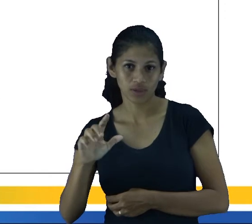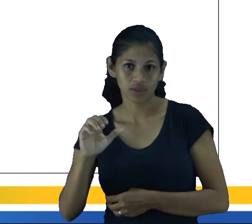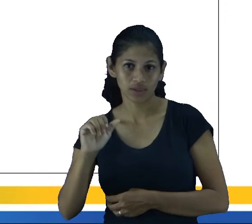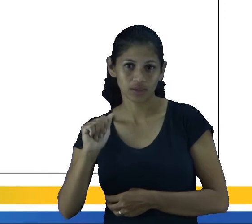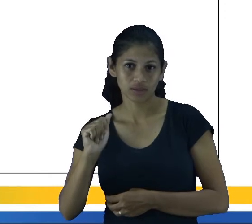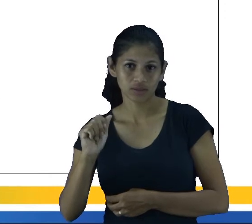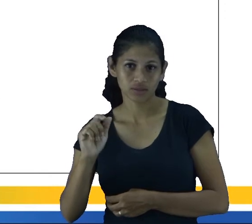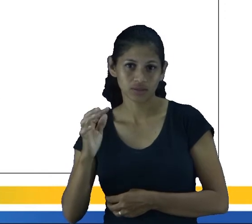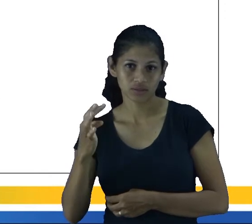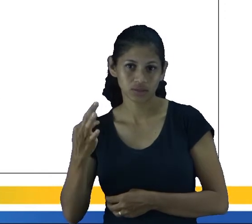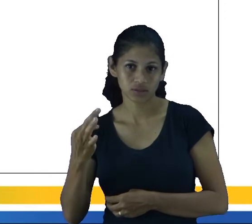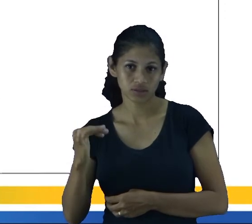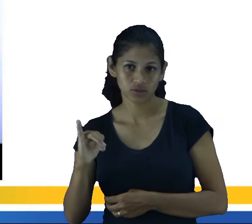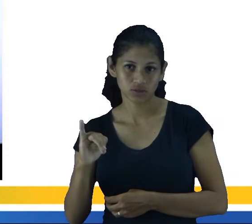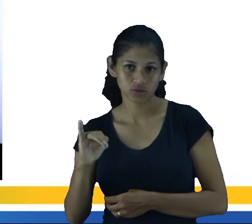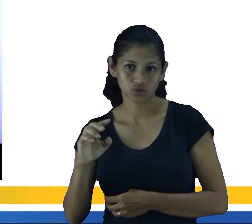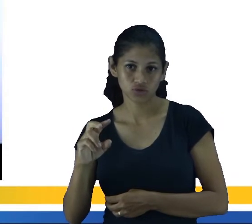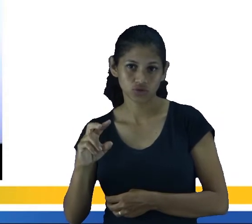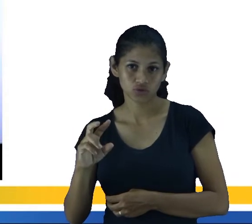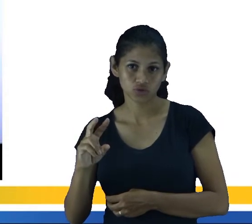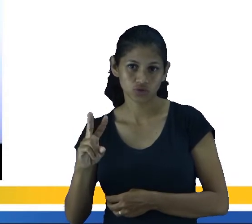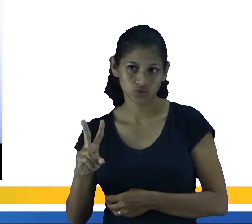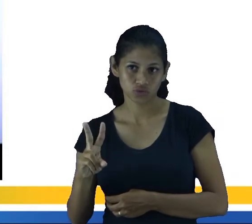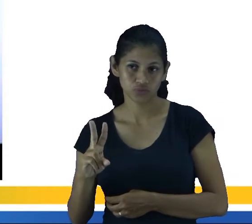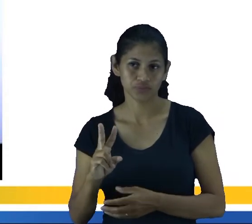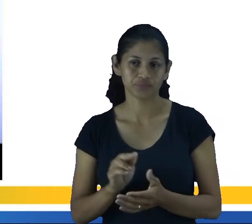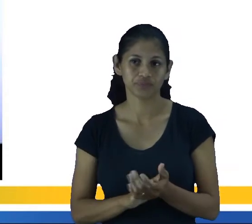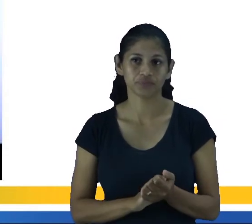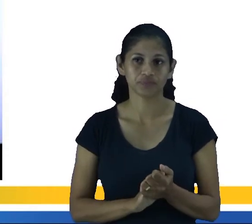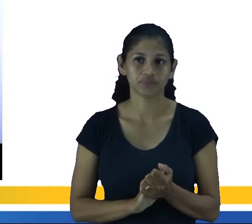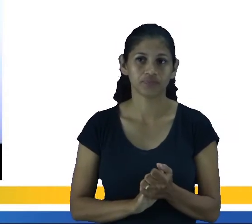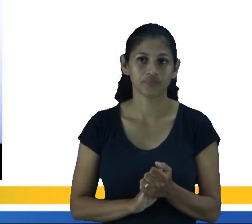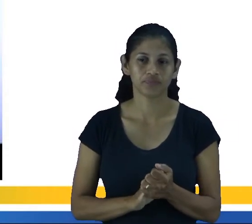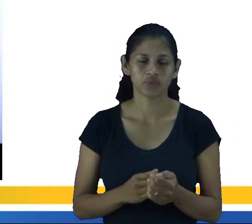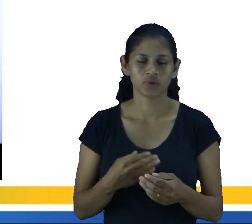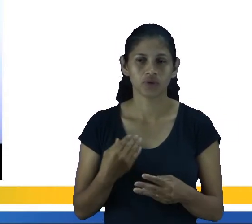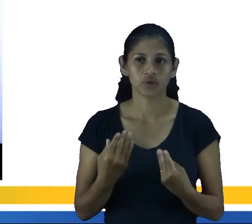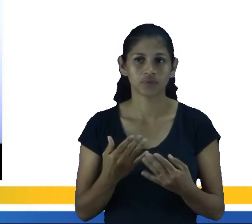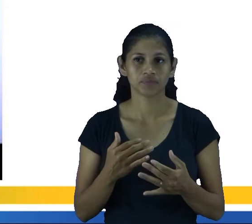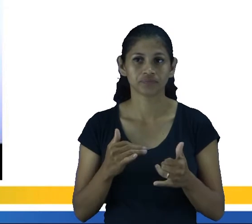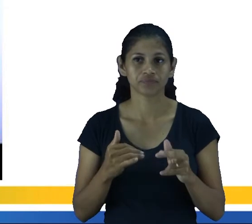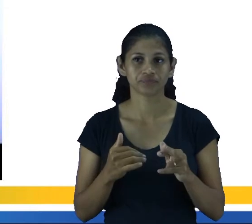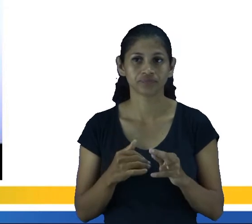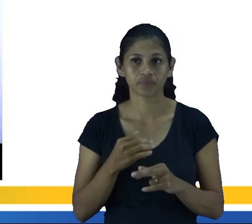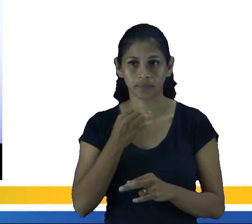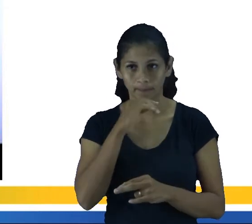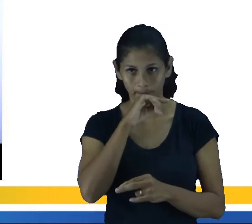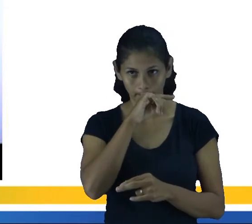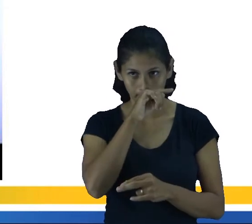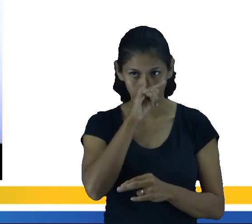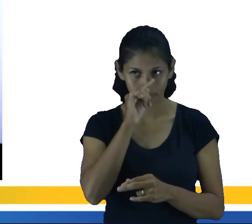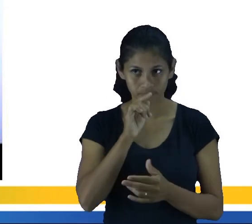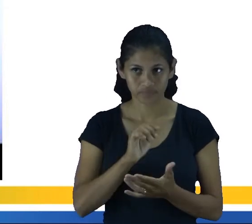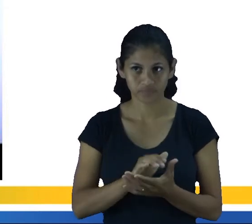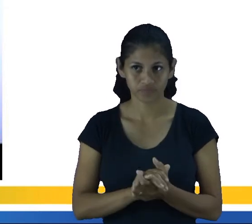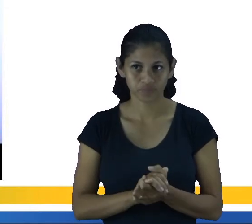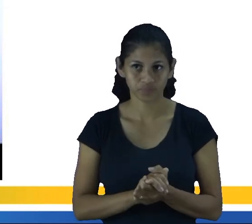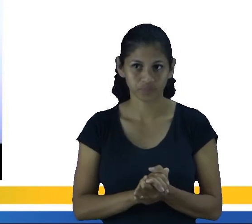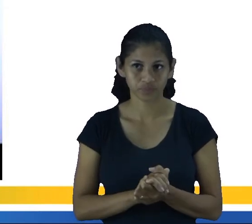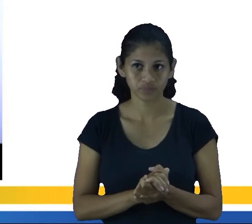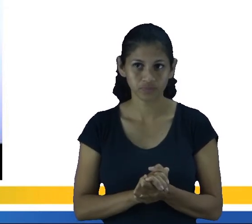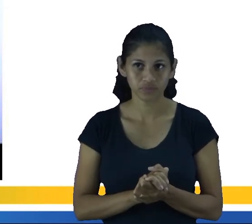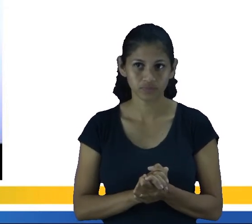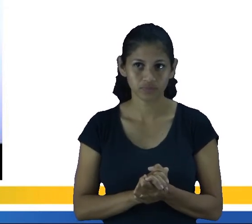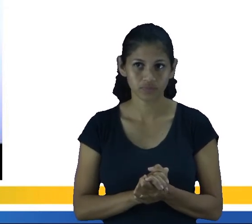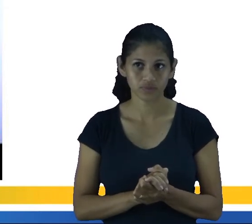ela ocorreu. Vamos ver agora com detalhes cada uma dessas. Então aqui a gente vai ter o quê? A formação de precipitado, né, para que